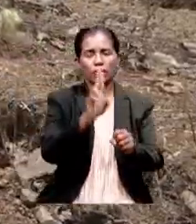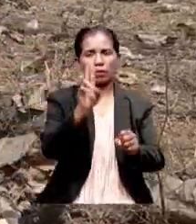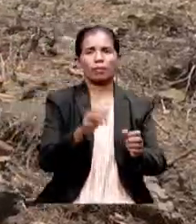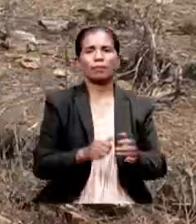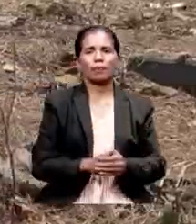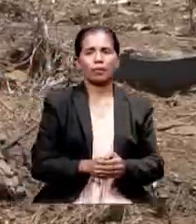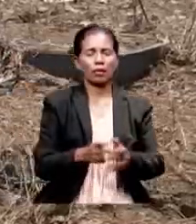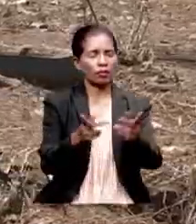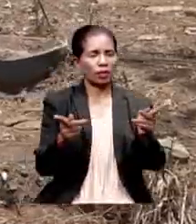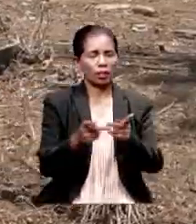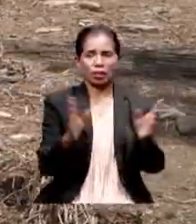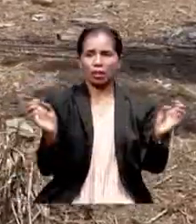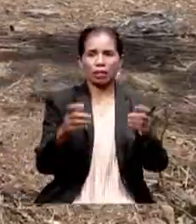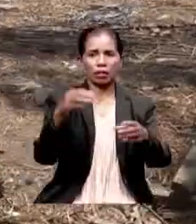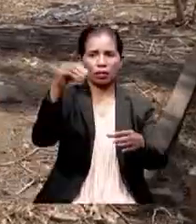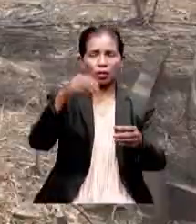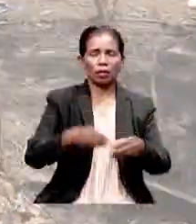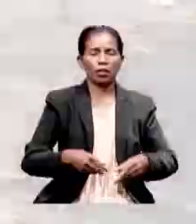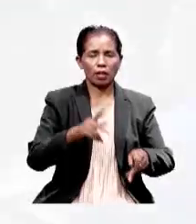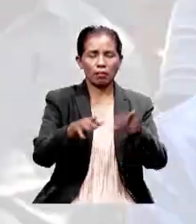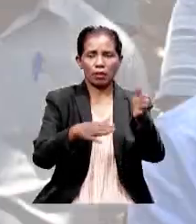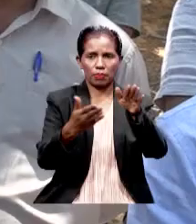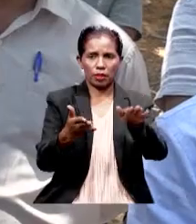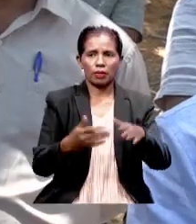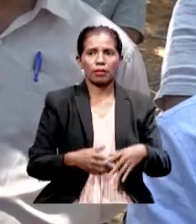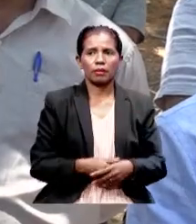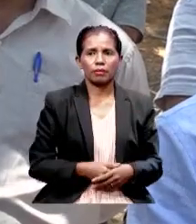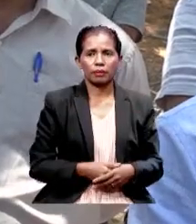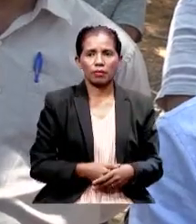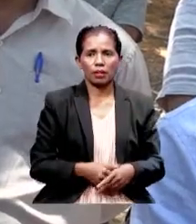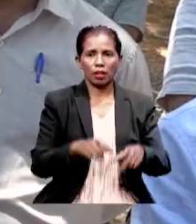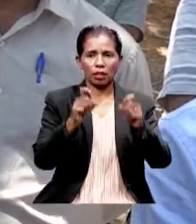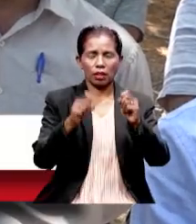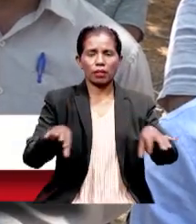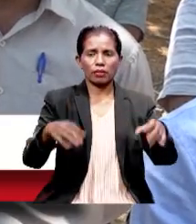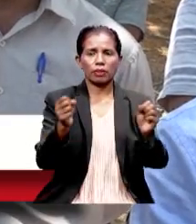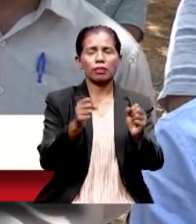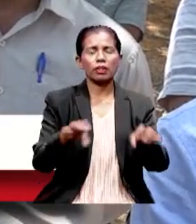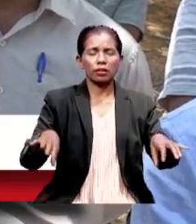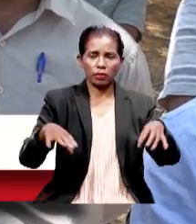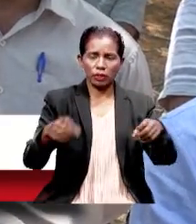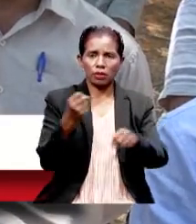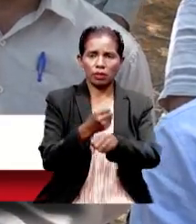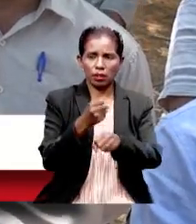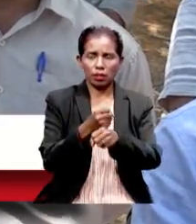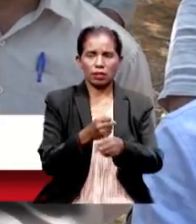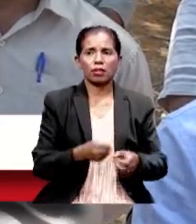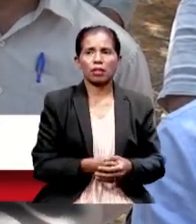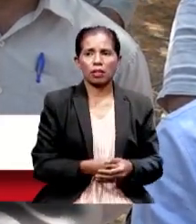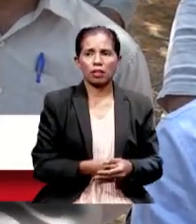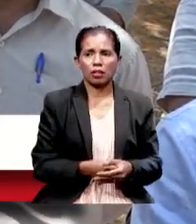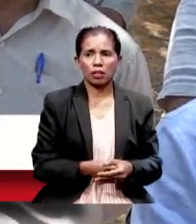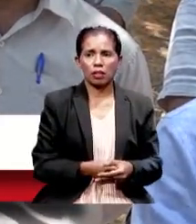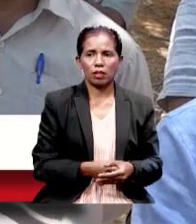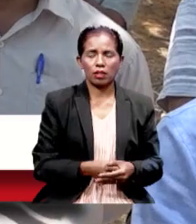lai hana para tuha koi tania e mamate. Entong tenge hakazam para buka maya iha ko kotuk ne bema